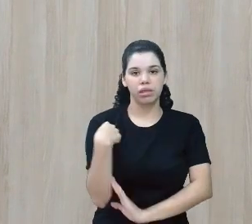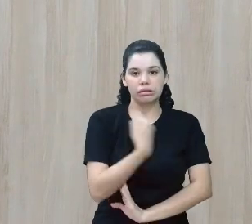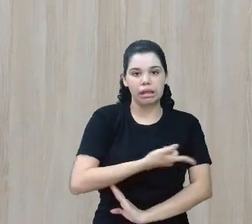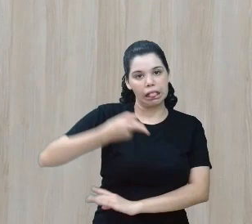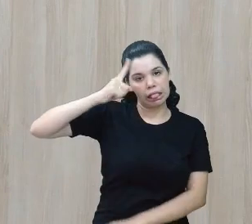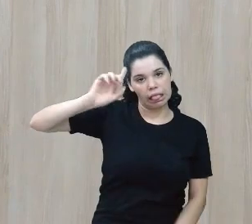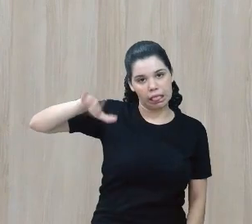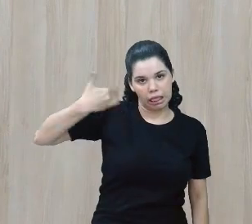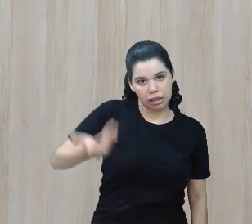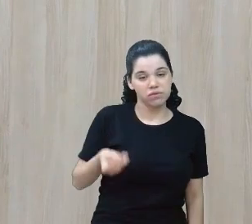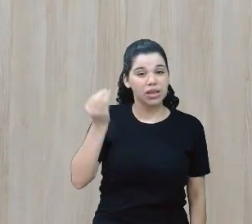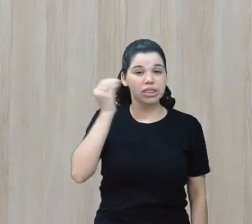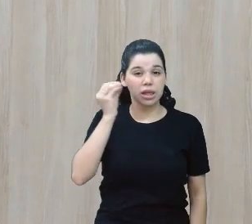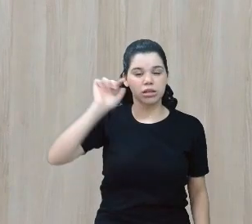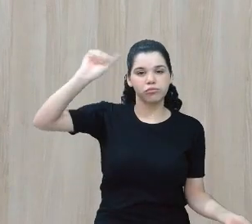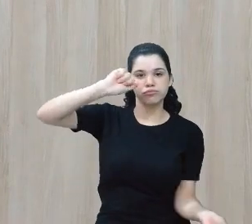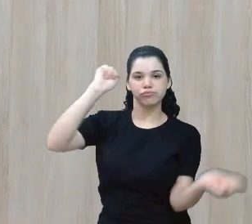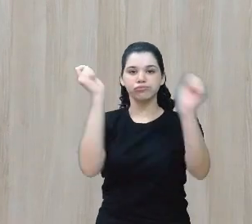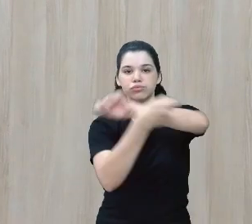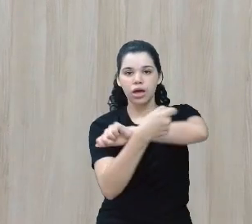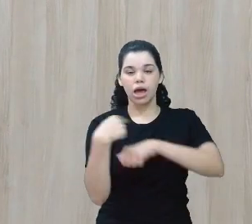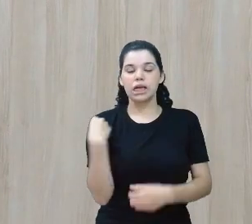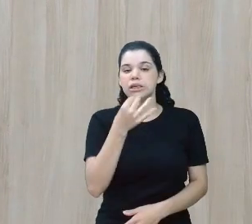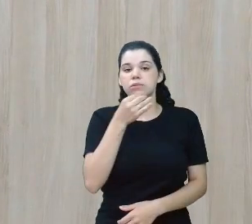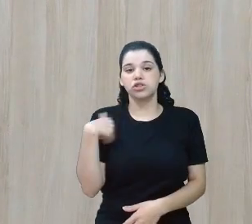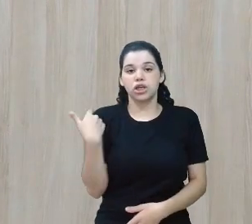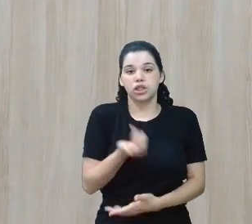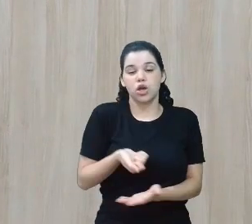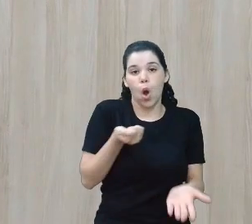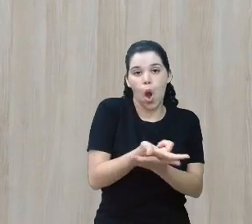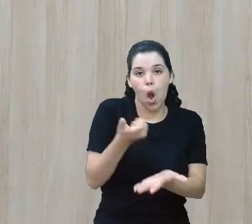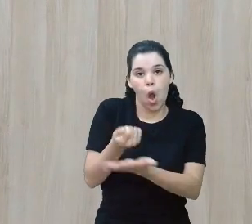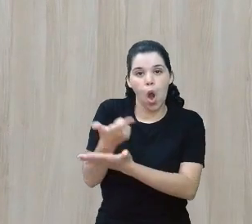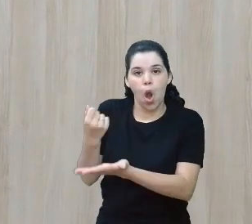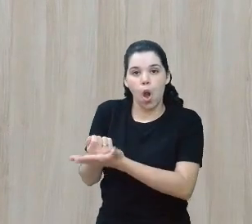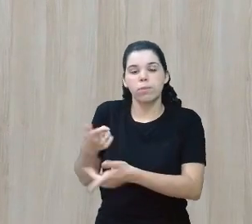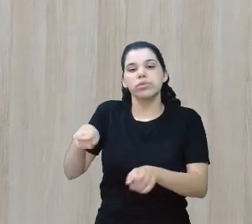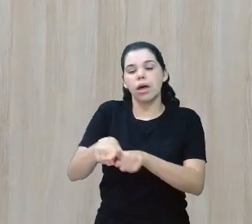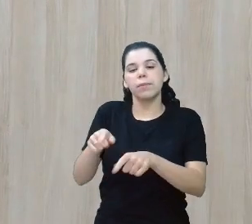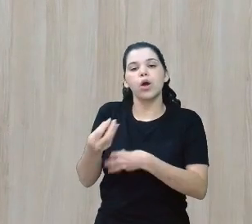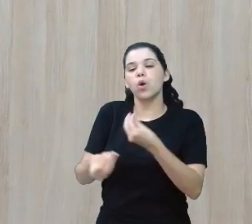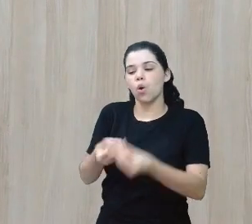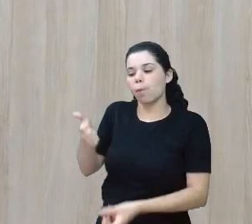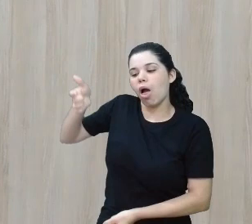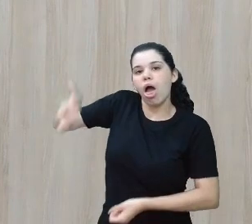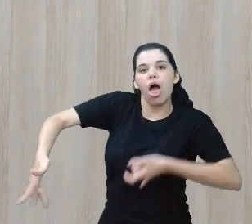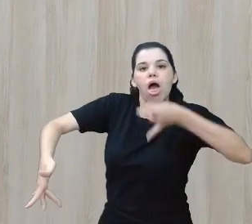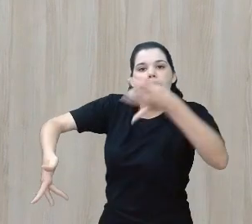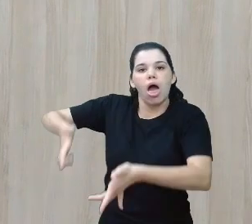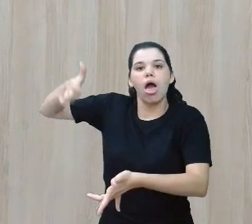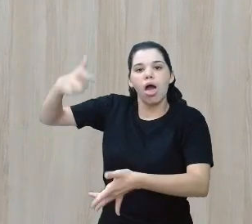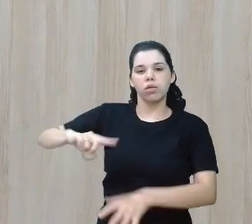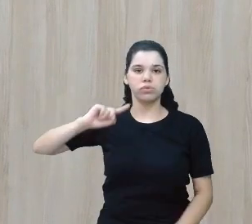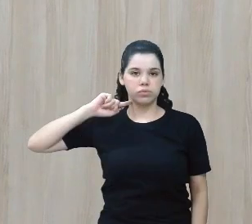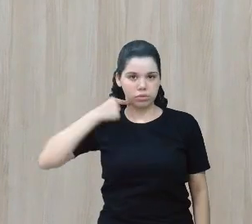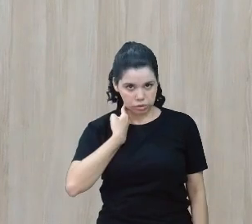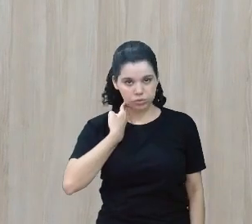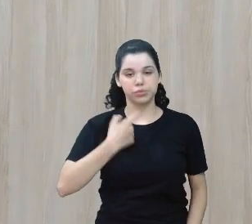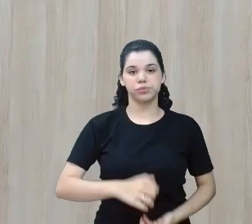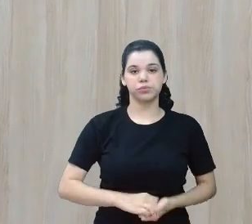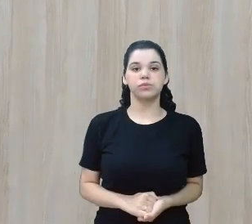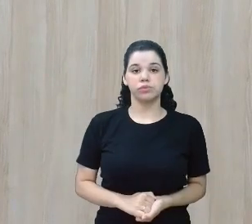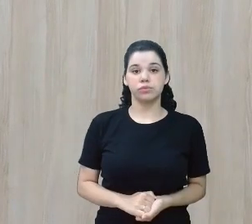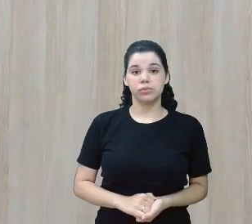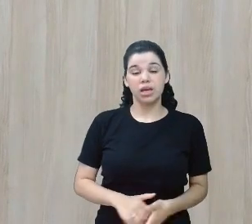Nós vamos repensar, por exemplo, no nosso consumo e como podemos fazer o descarte correto dos nossos resíduos sólidos. O